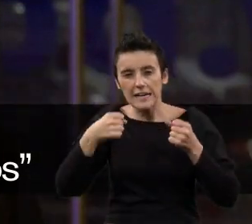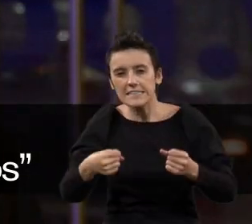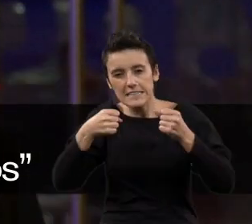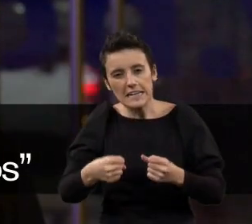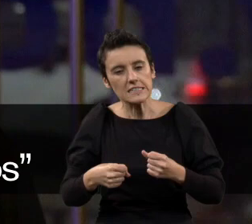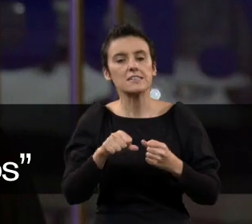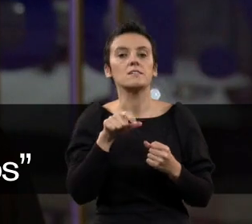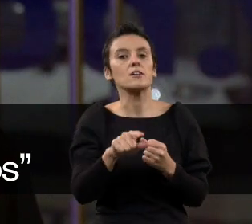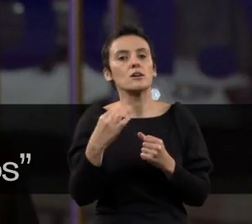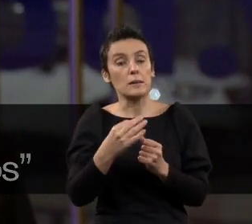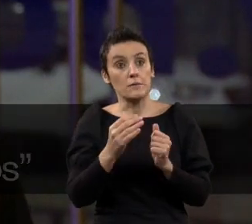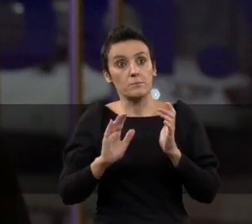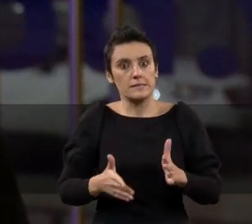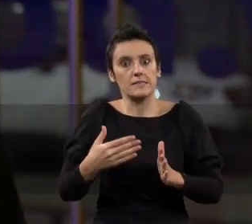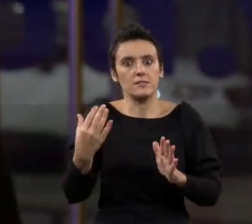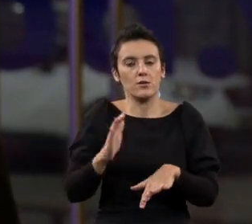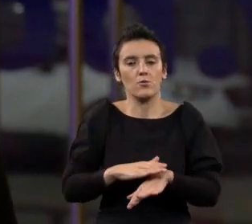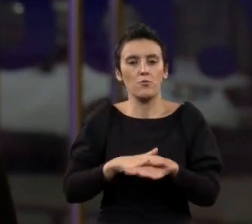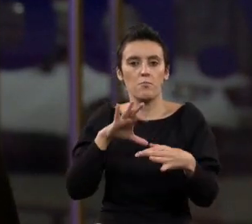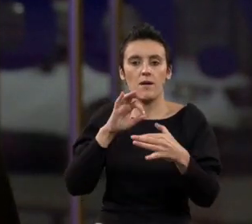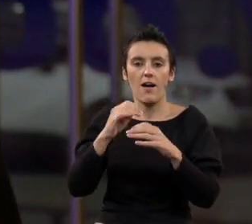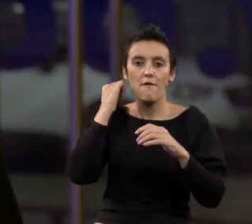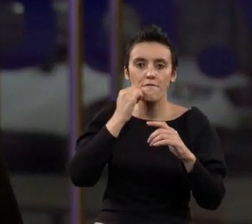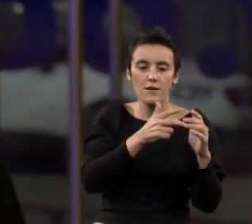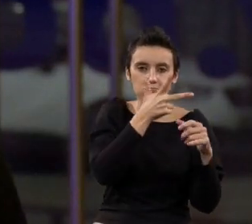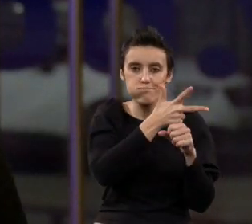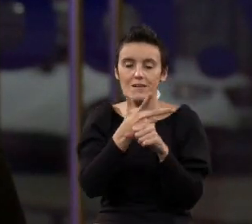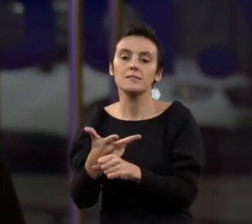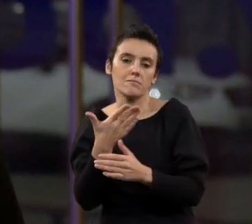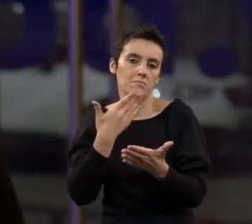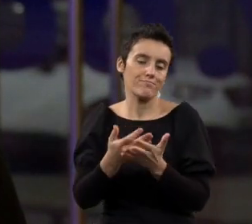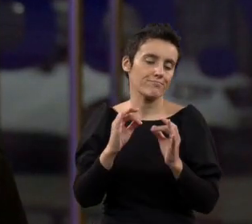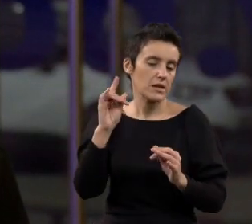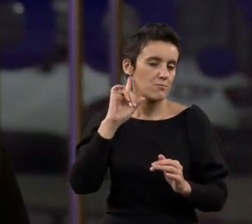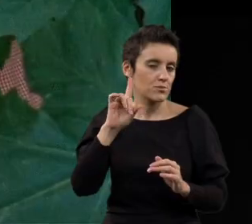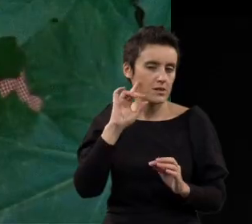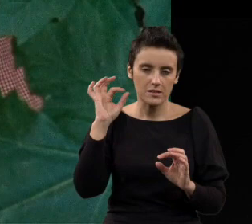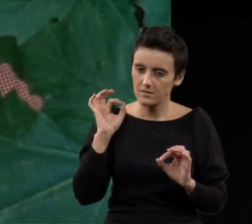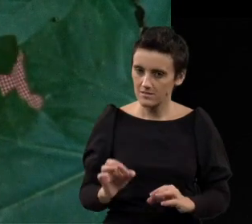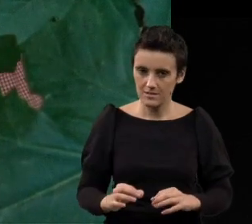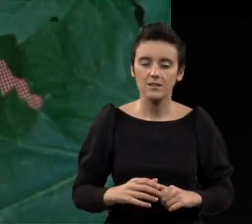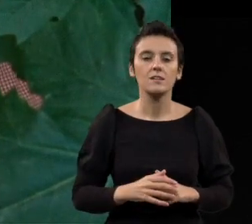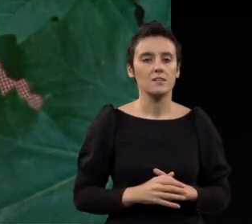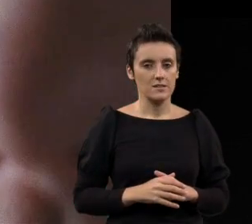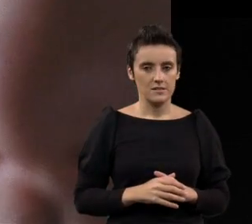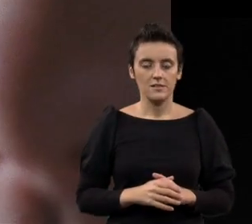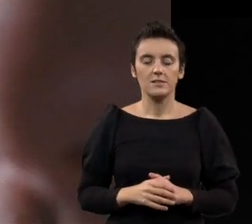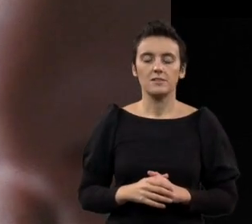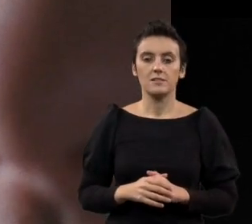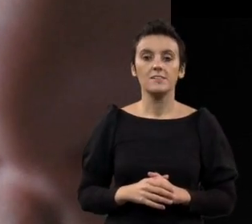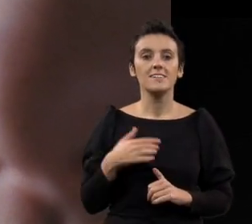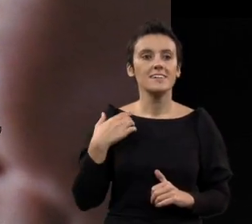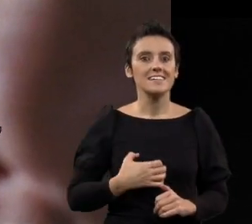foi precisa para fazer este filme, é muito, muito importante. E sentimos que estes